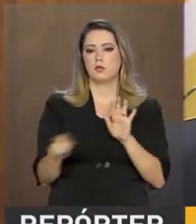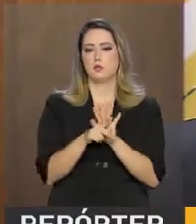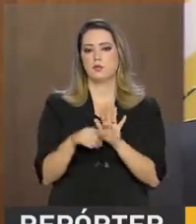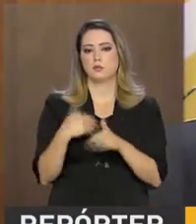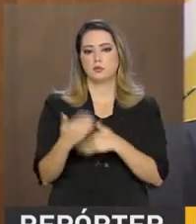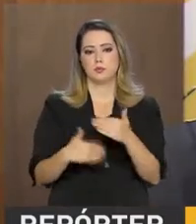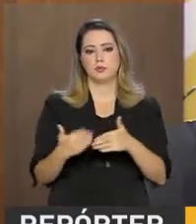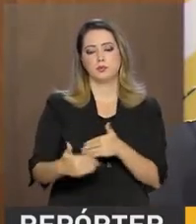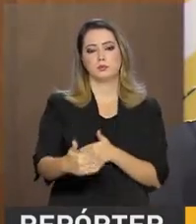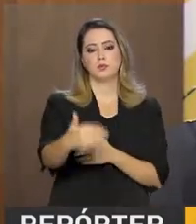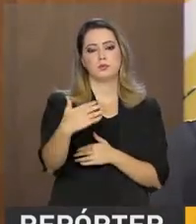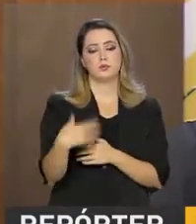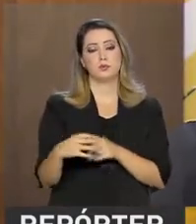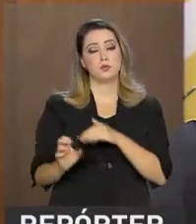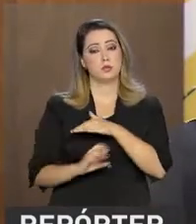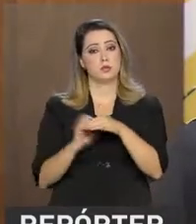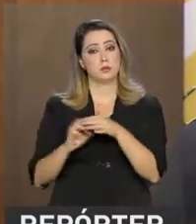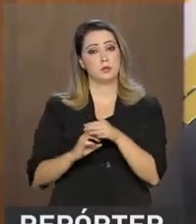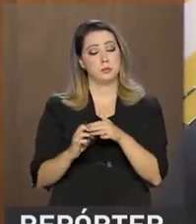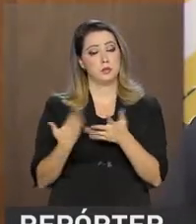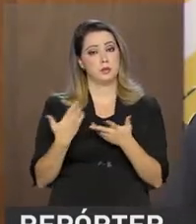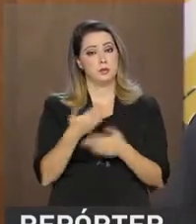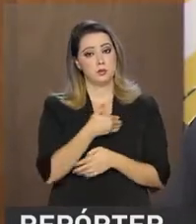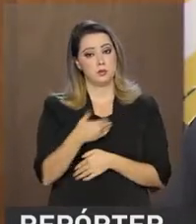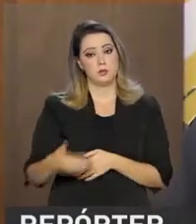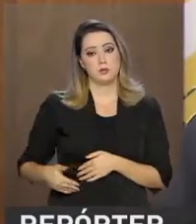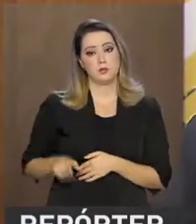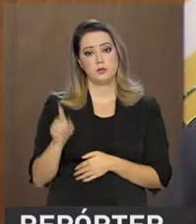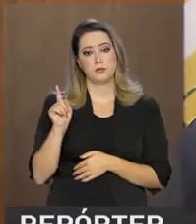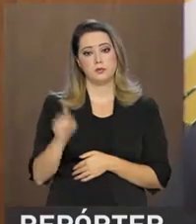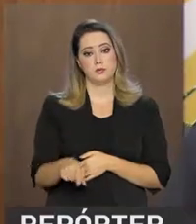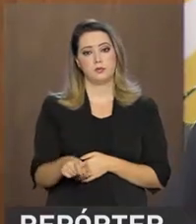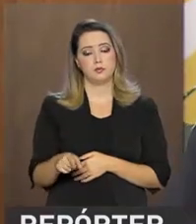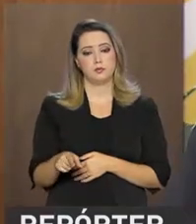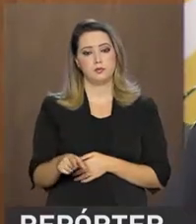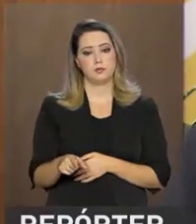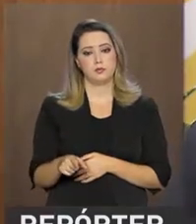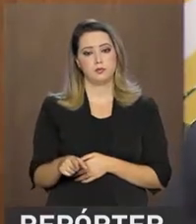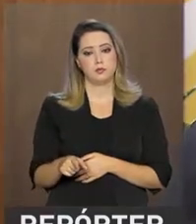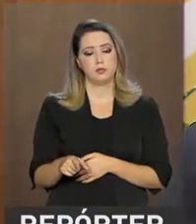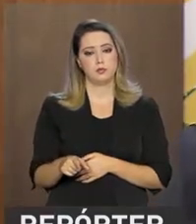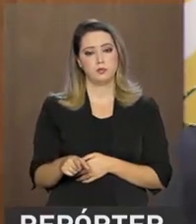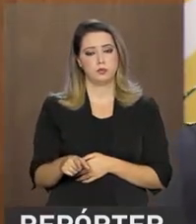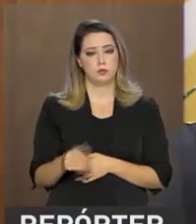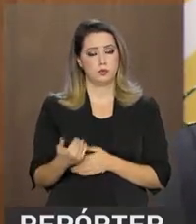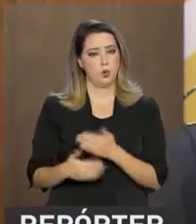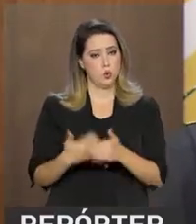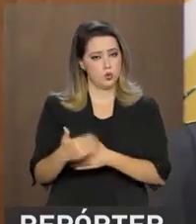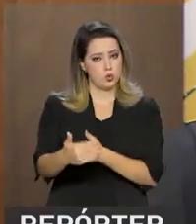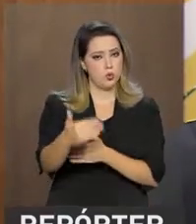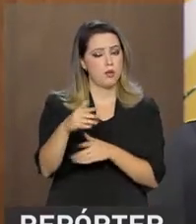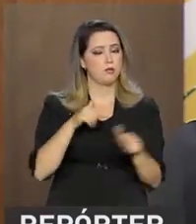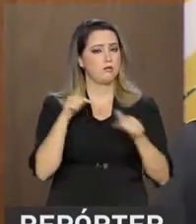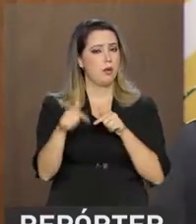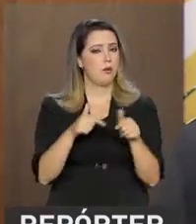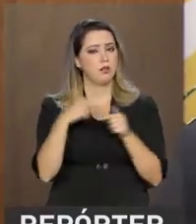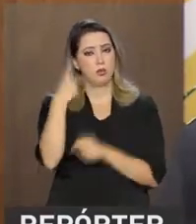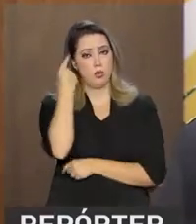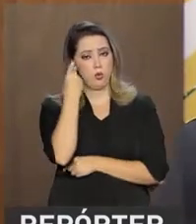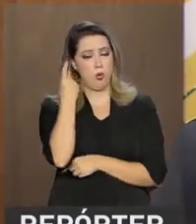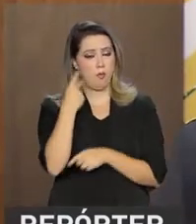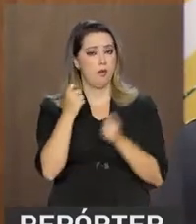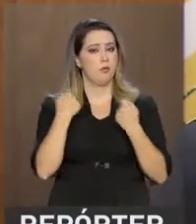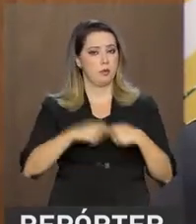das empresas estatais ou seja elas continuarem mantendo serviços depende dessa redução de custo